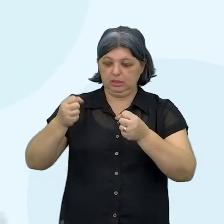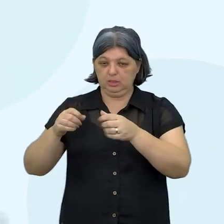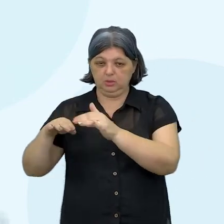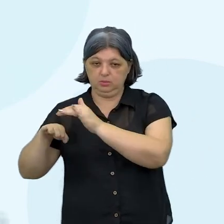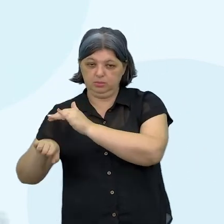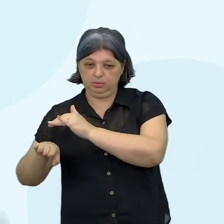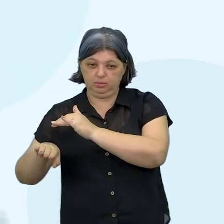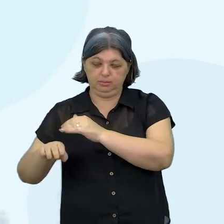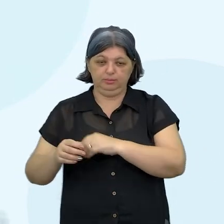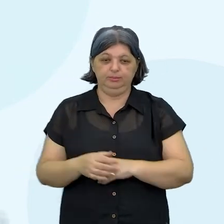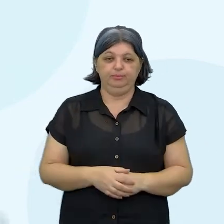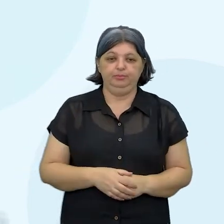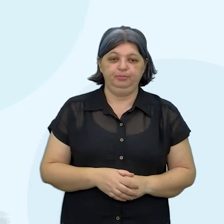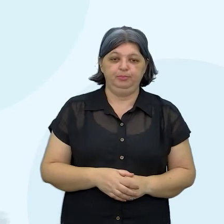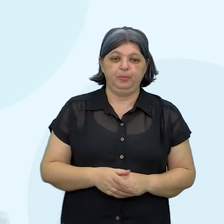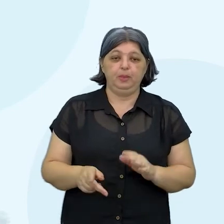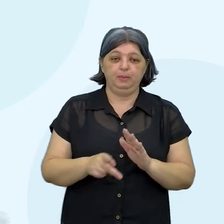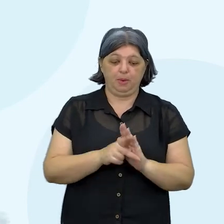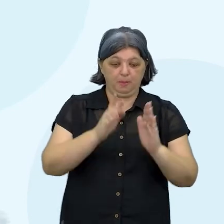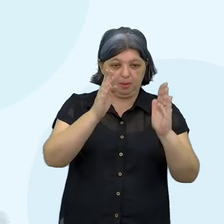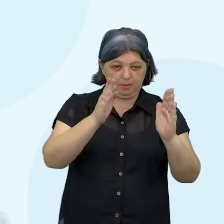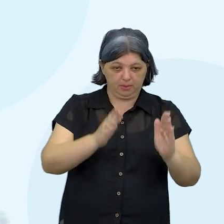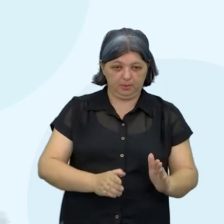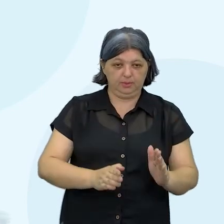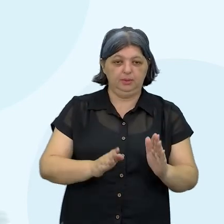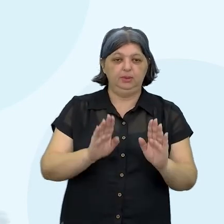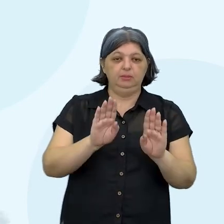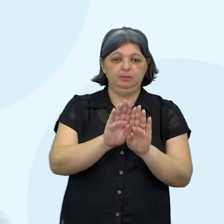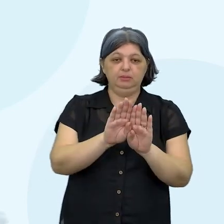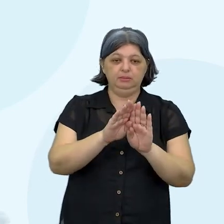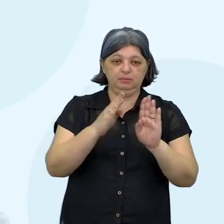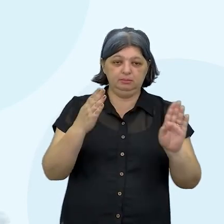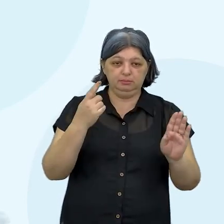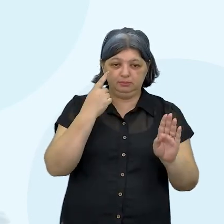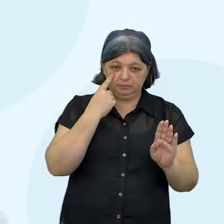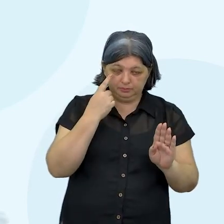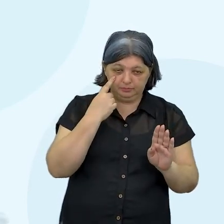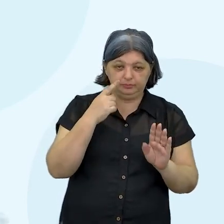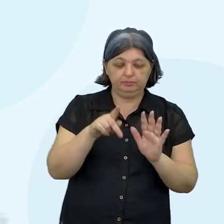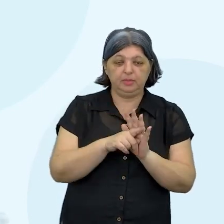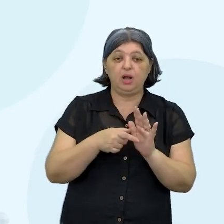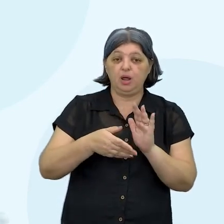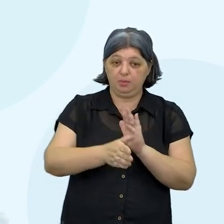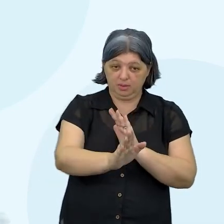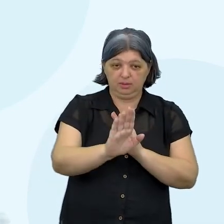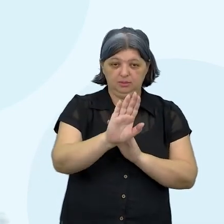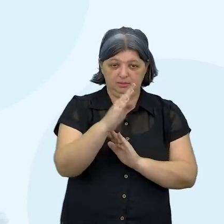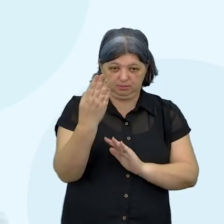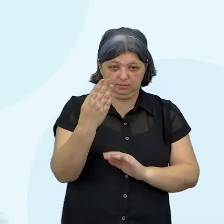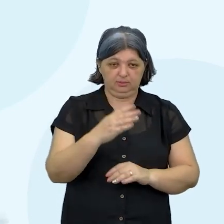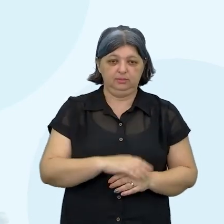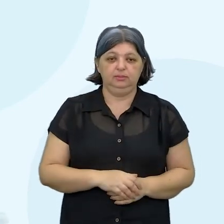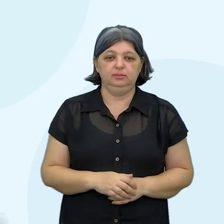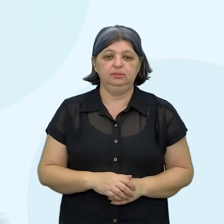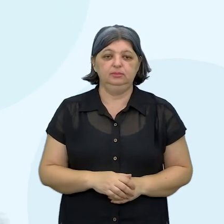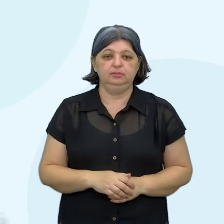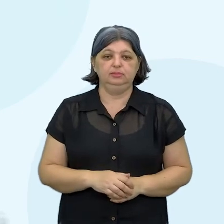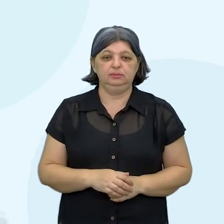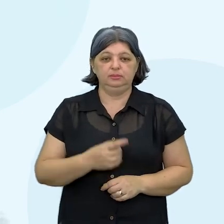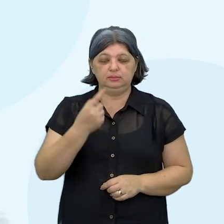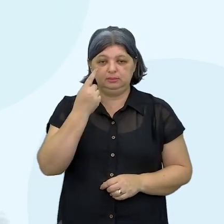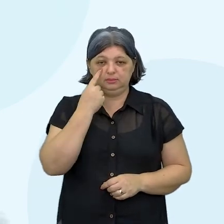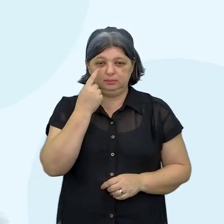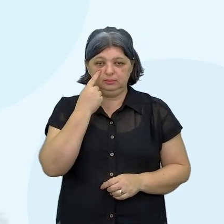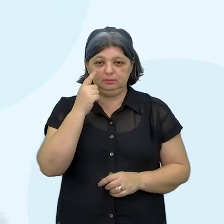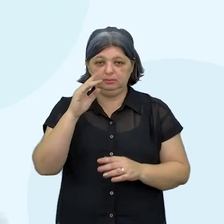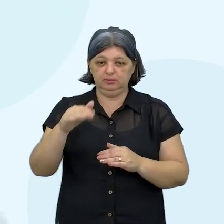aqui a porta de entrada, tá? Só faltou uma portinha aqui, olha só, mas tudo bem. E aí, vista do outro